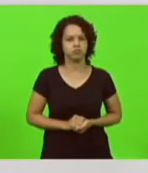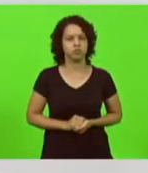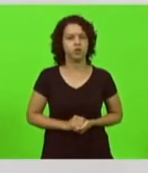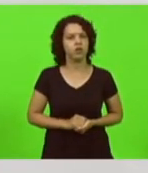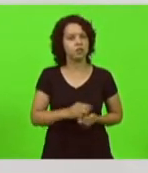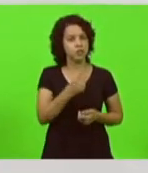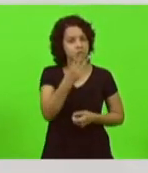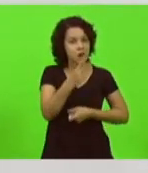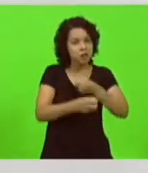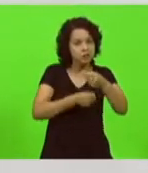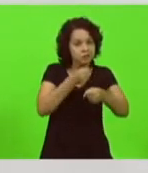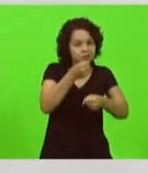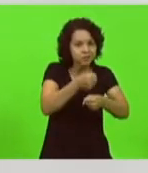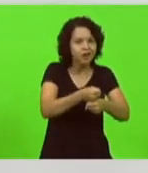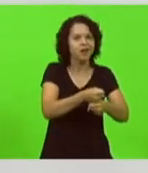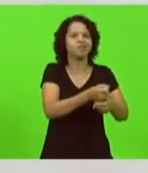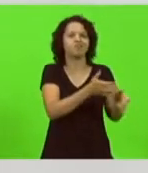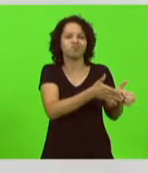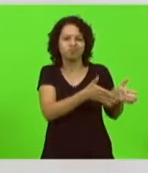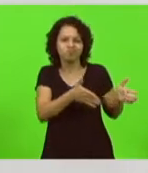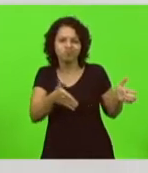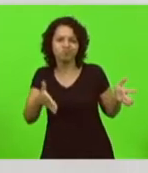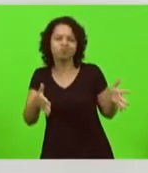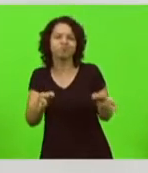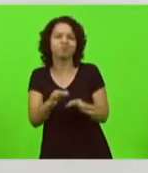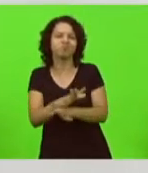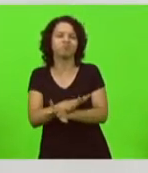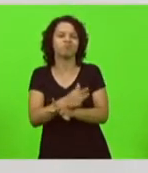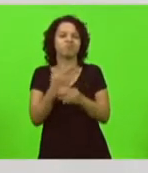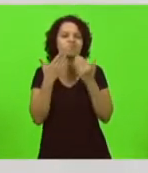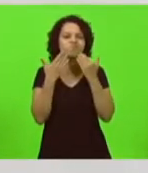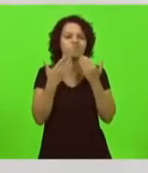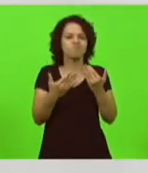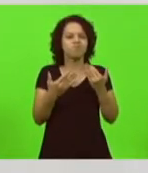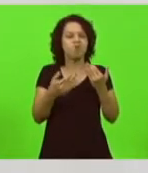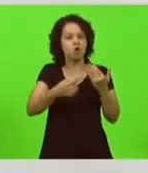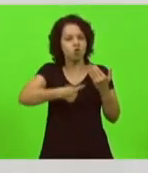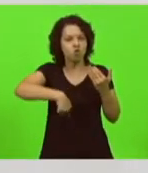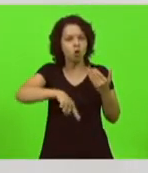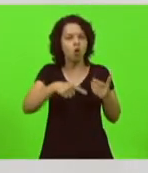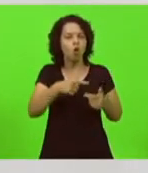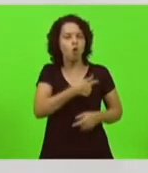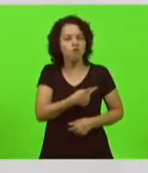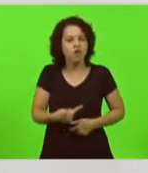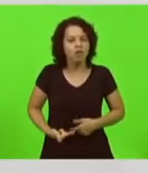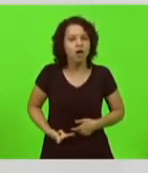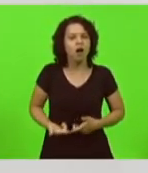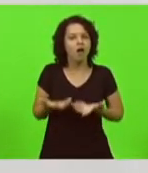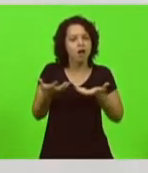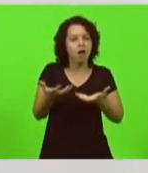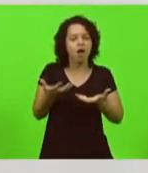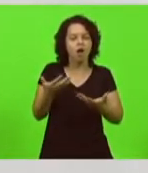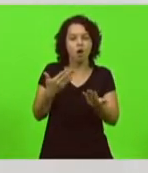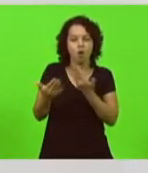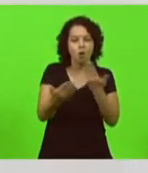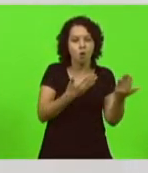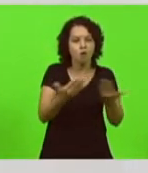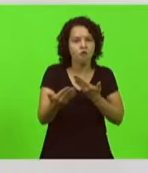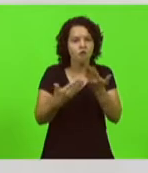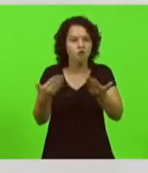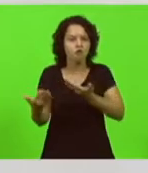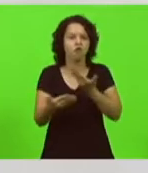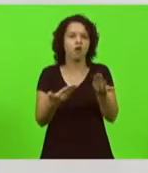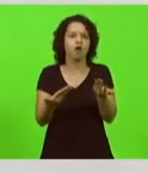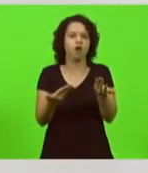vez mais evidente que o nosso jeito de governar prioriza o diálogo, a construção coletiva, a convergência e o